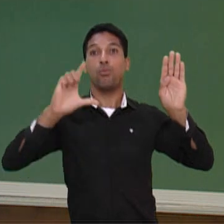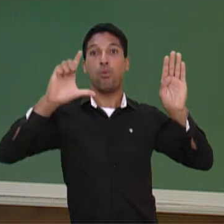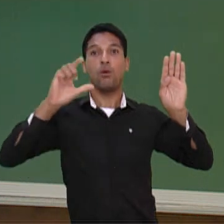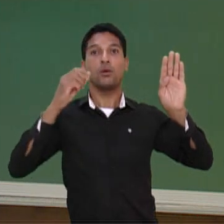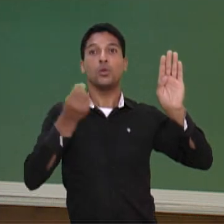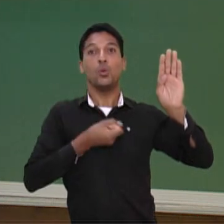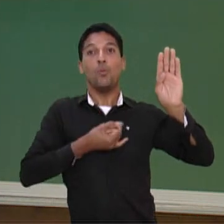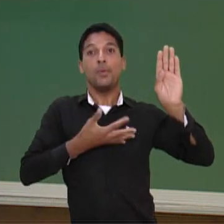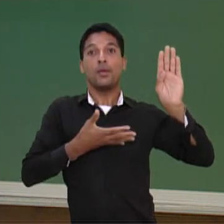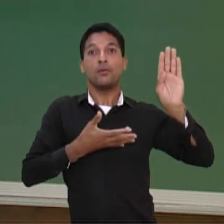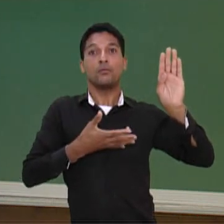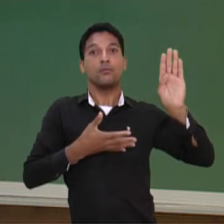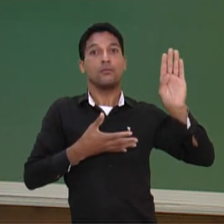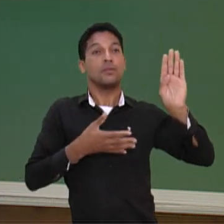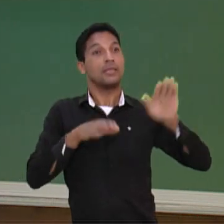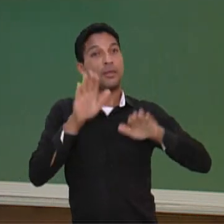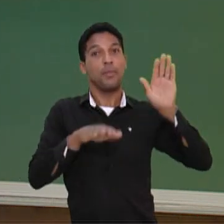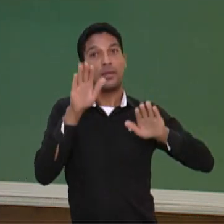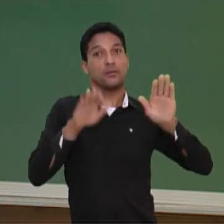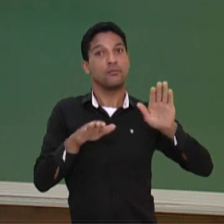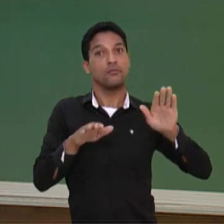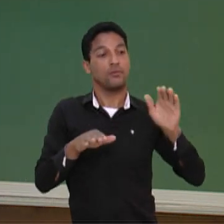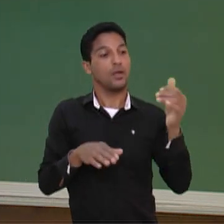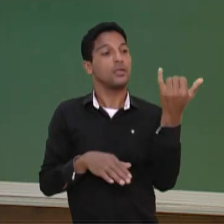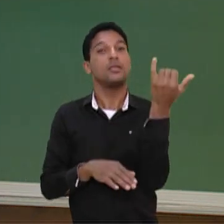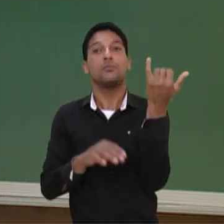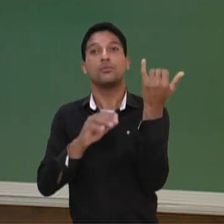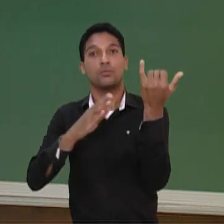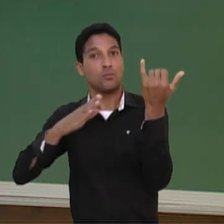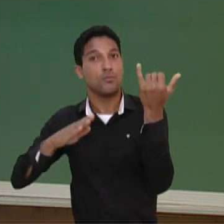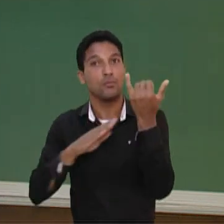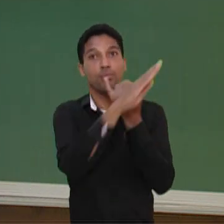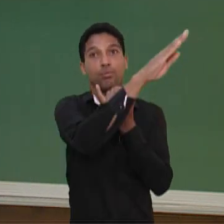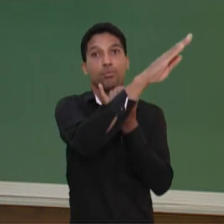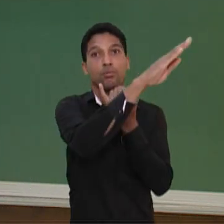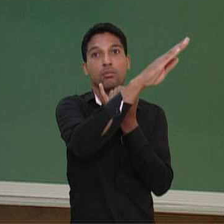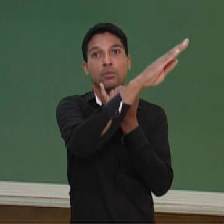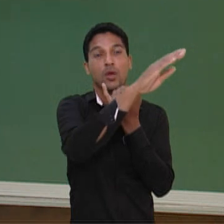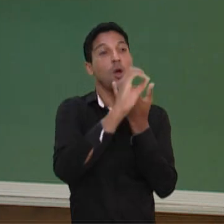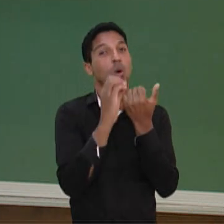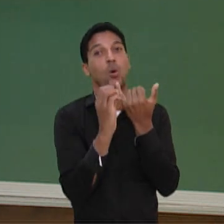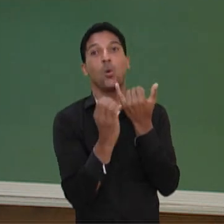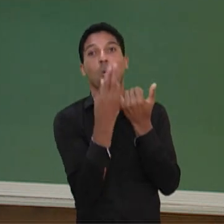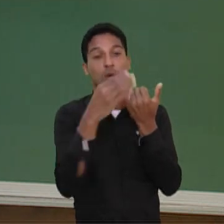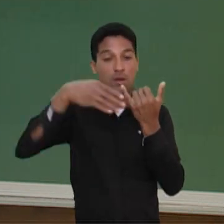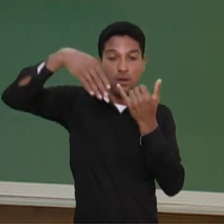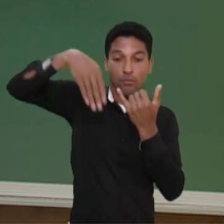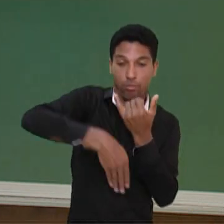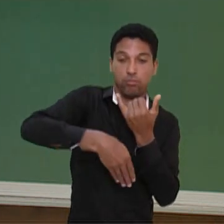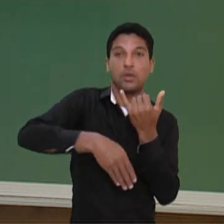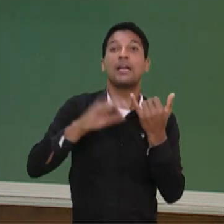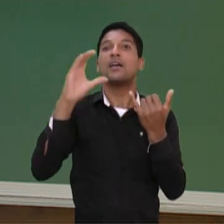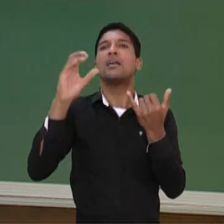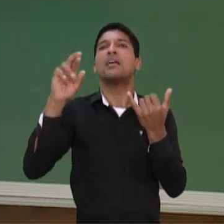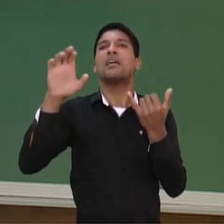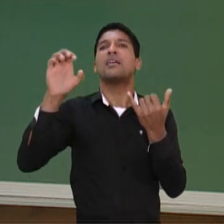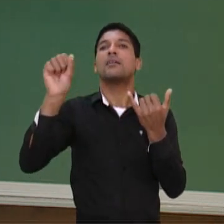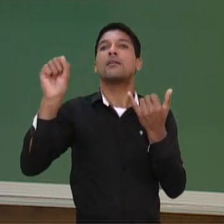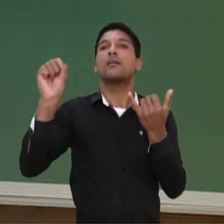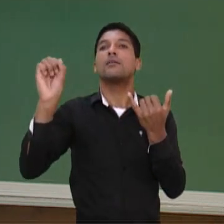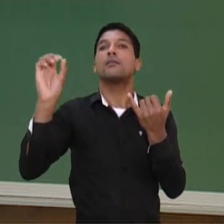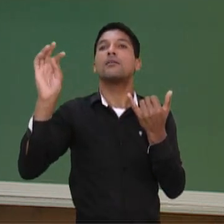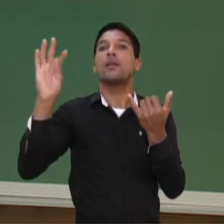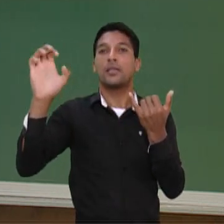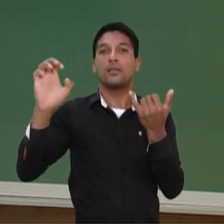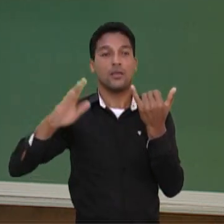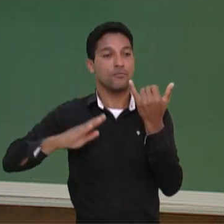sentido decrescente ou no sentido crescente. Ok? Essa parábola vai cortar y onde? Quando a curva está